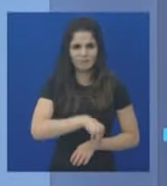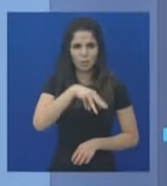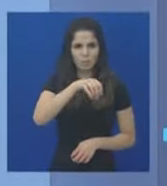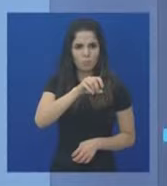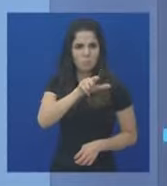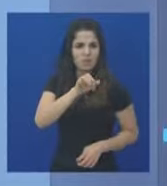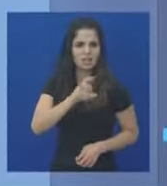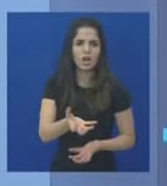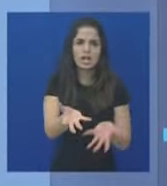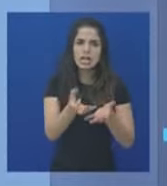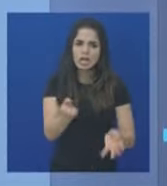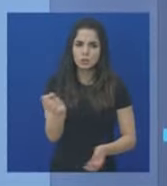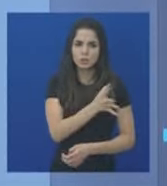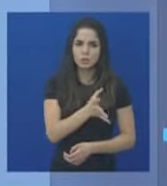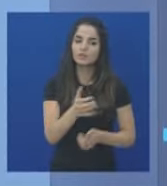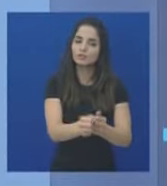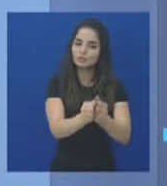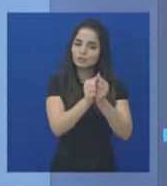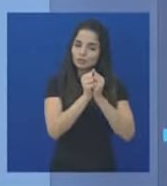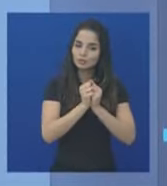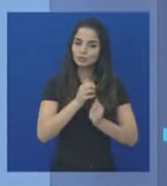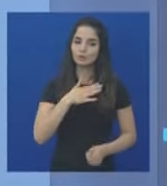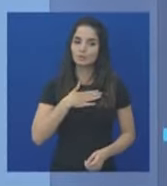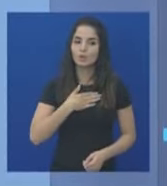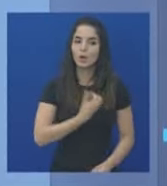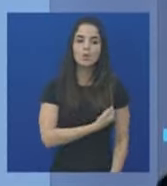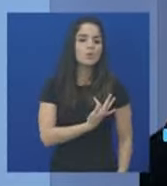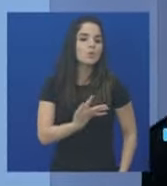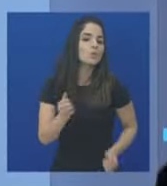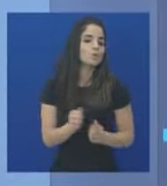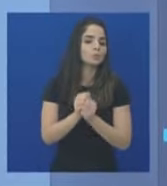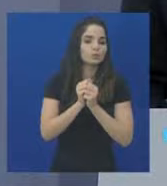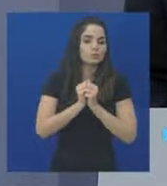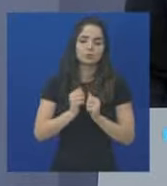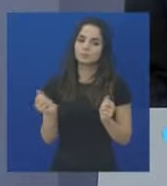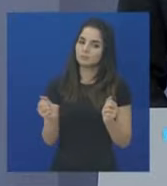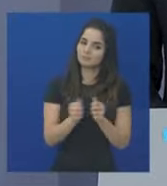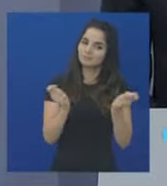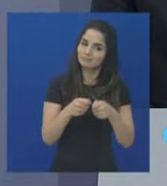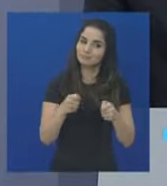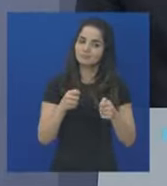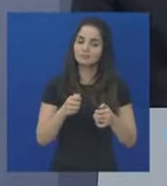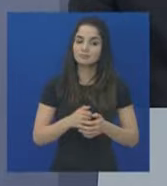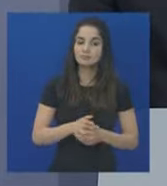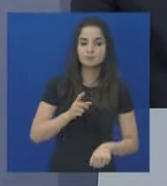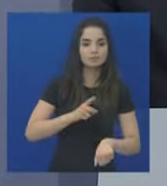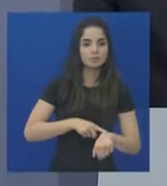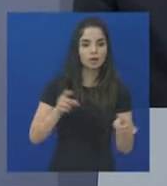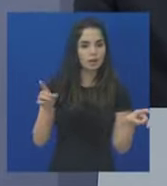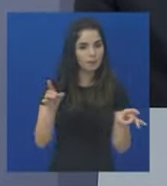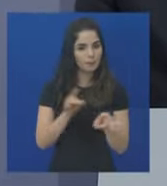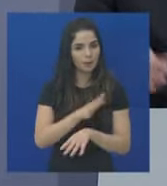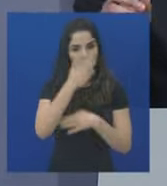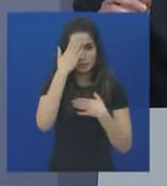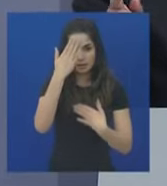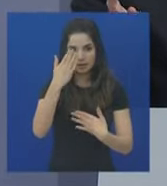mudança, vem com a gente. Quantos quiserem vir, tem espaço. Vamos juntos. Seu tempo, candidato. Muito obrigado.